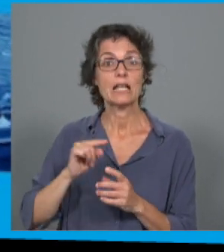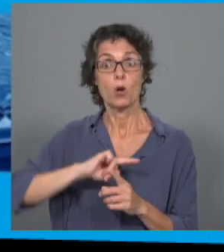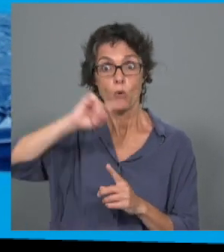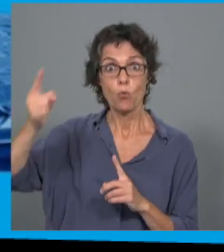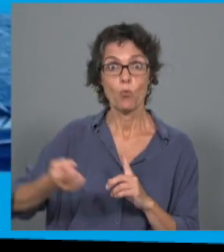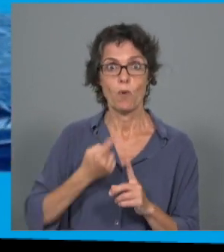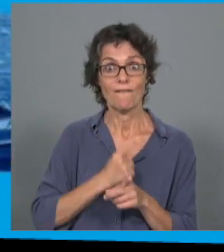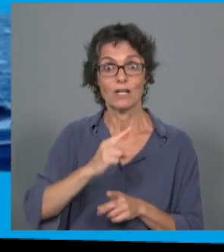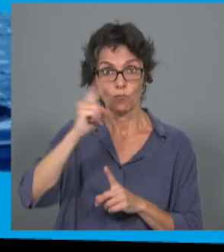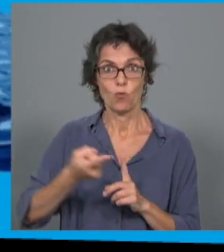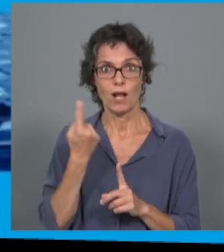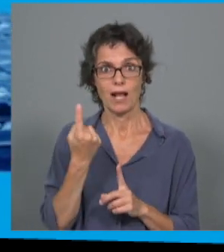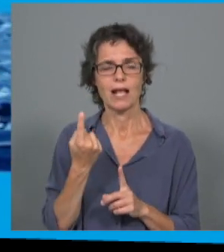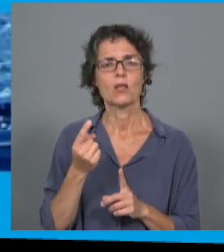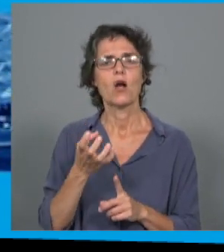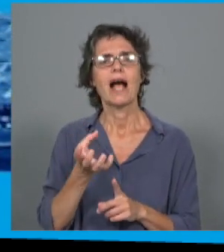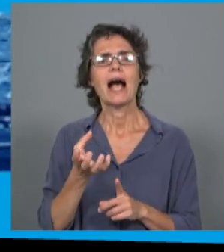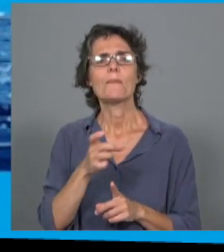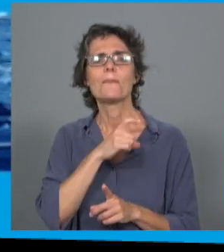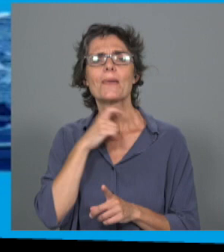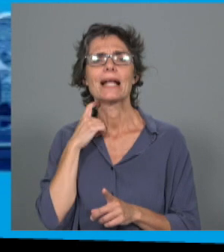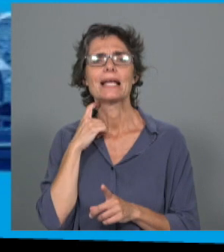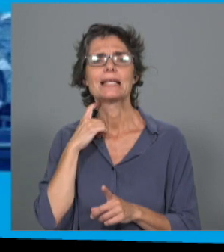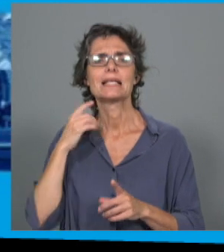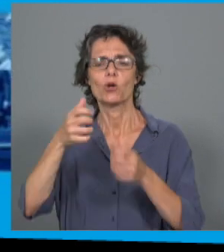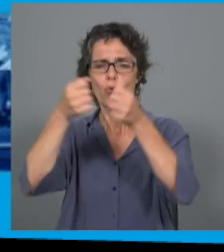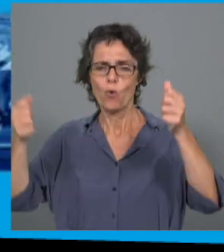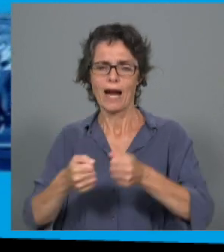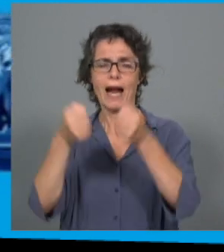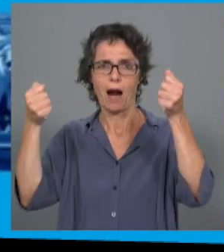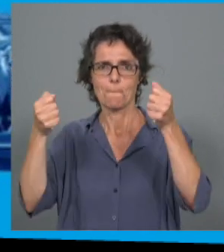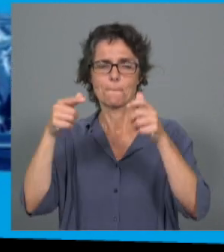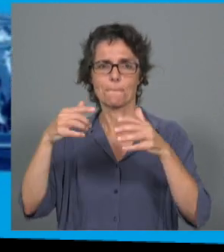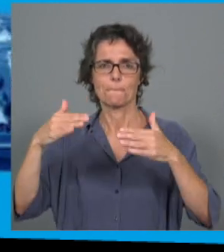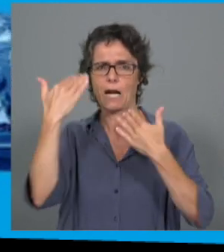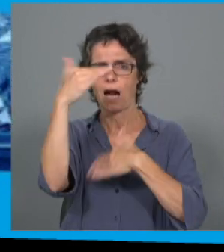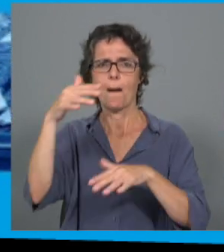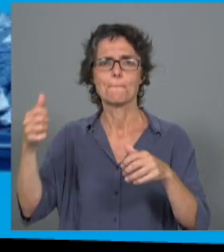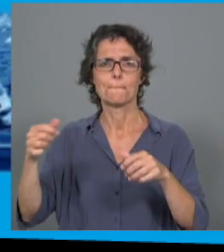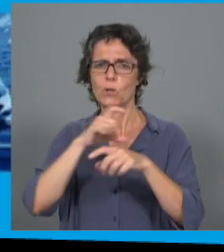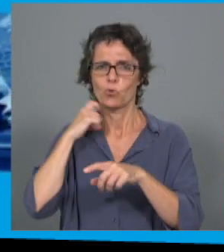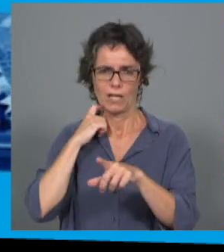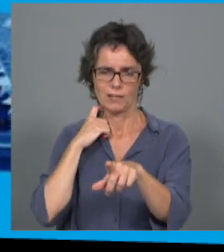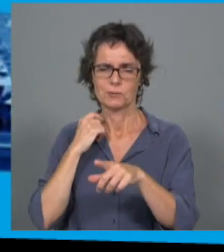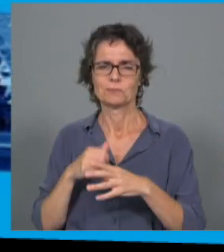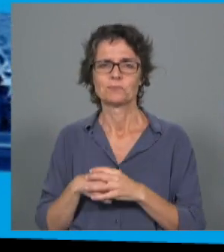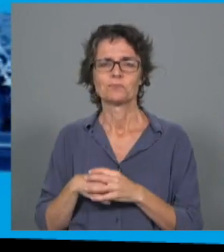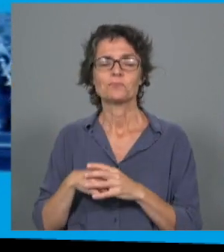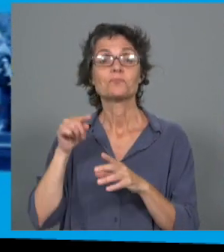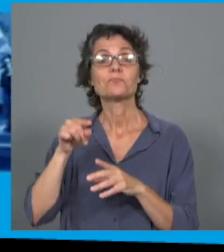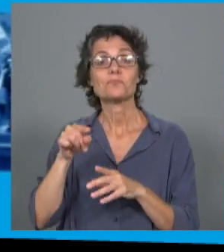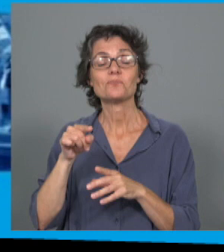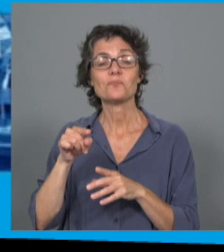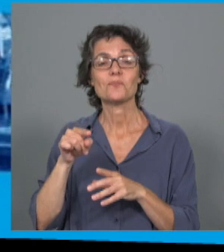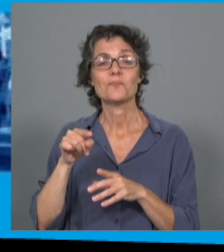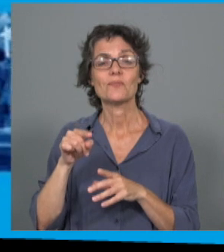anualmente a chamada Cléricos Cup, que eles designam como o Mundial de Futebol de Padres, que é realizado